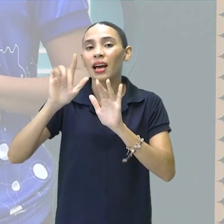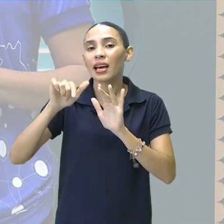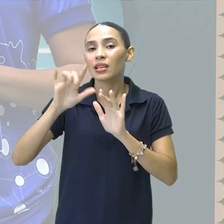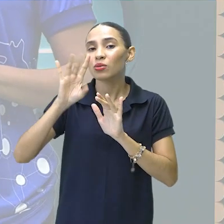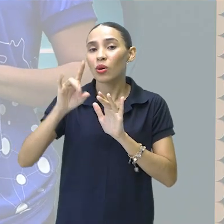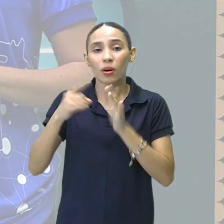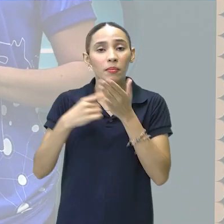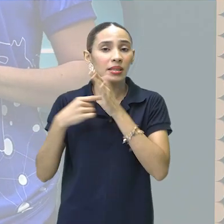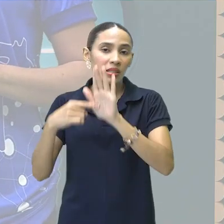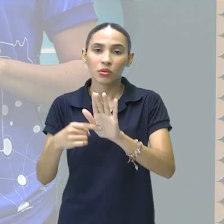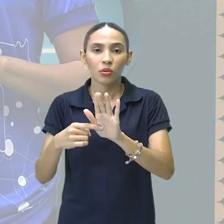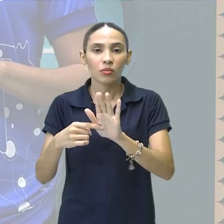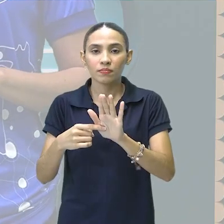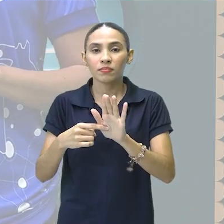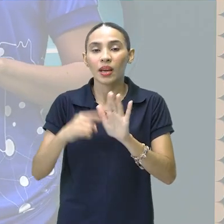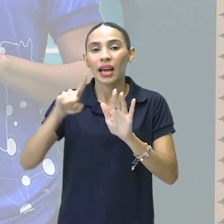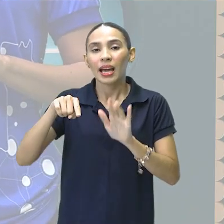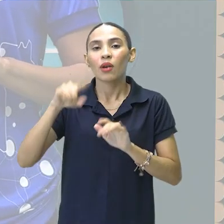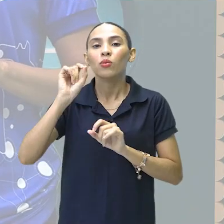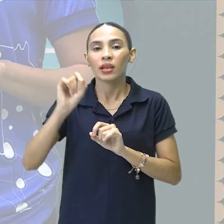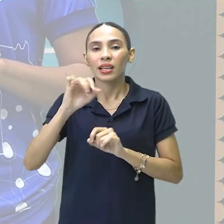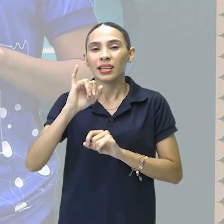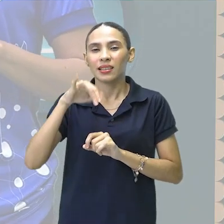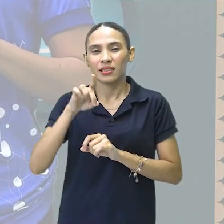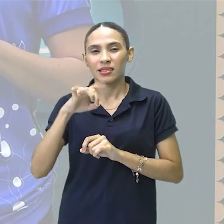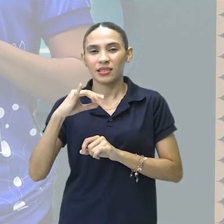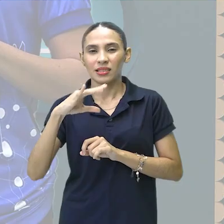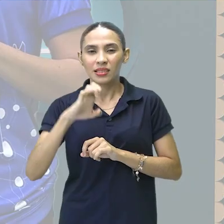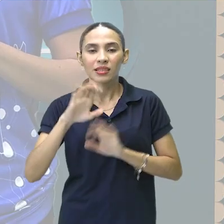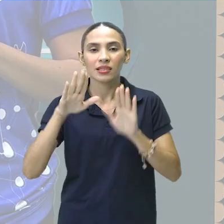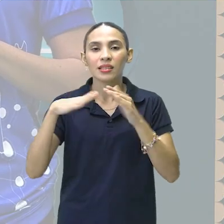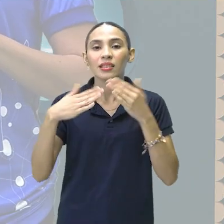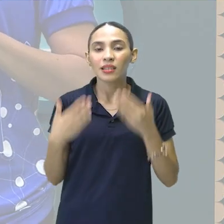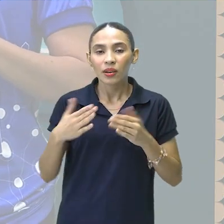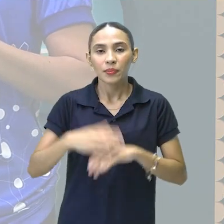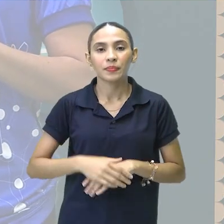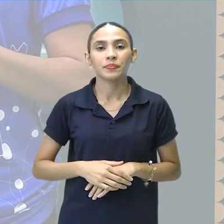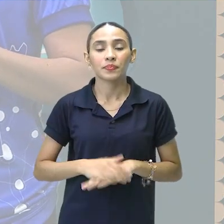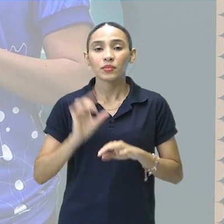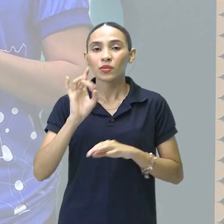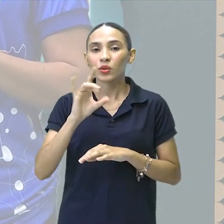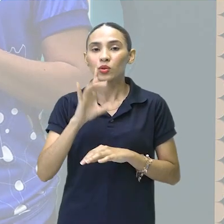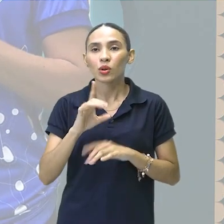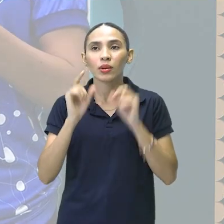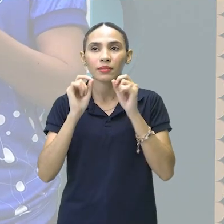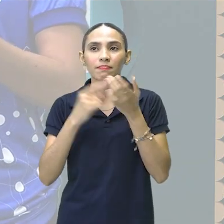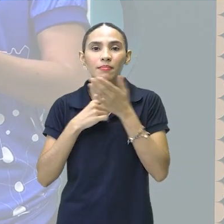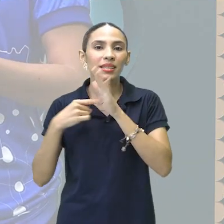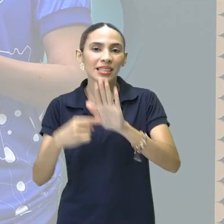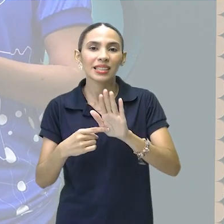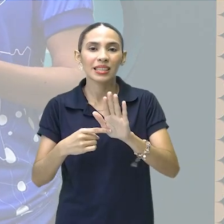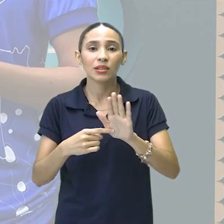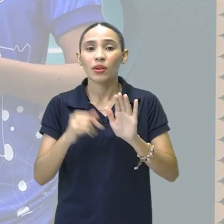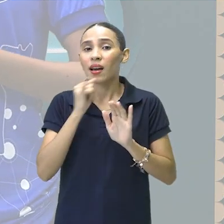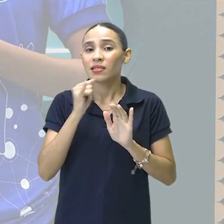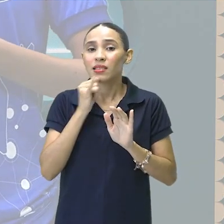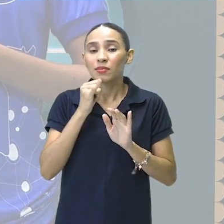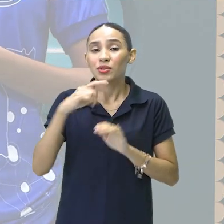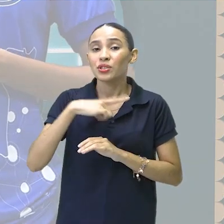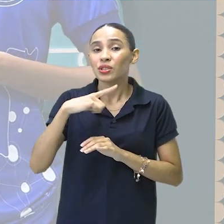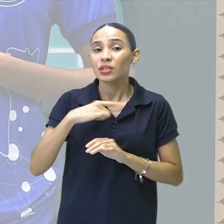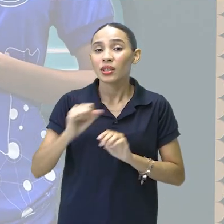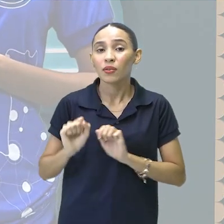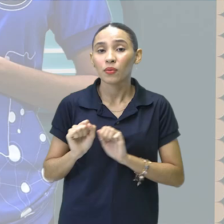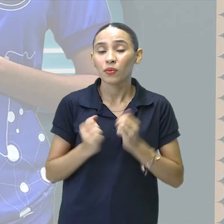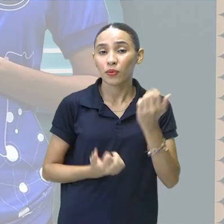apenas sinalizou, é o índice. Dessa forma, ela apenas estava trazendo o sinal de que ali